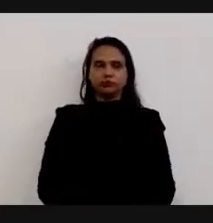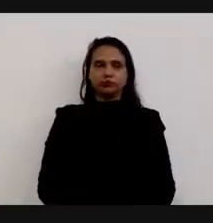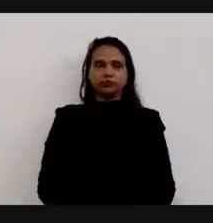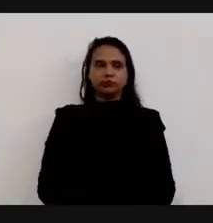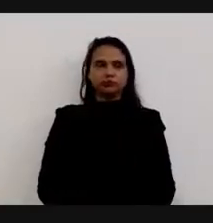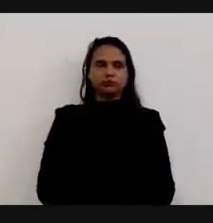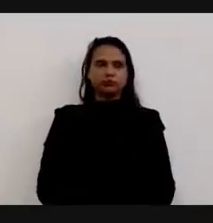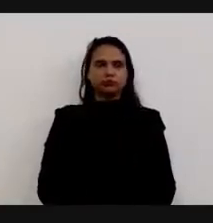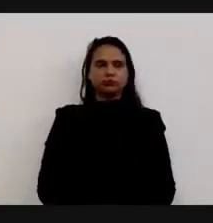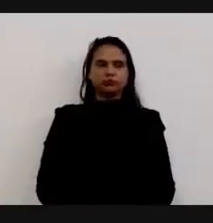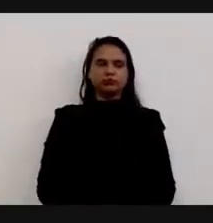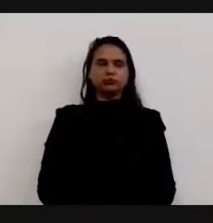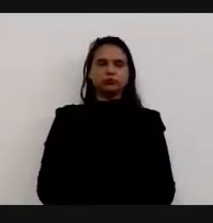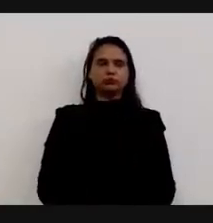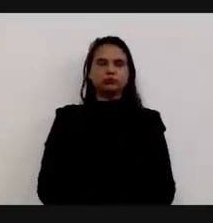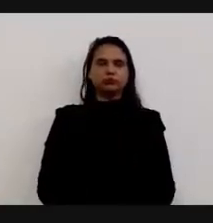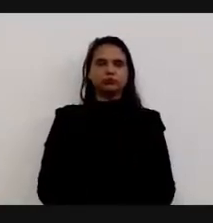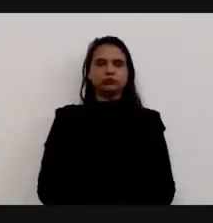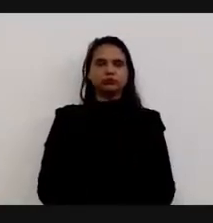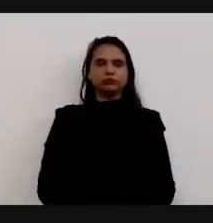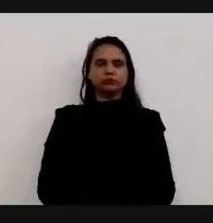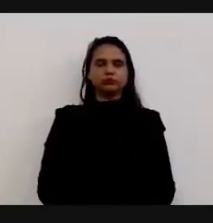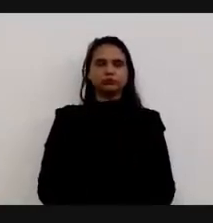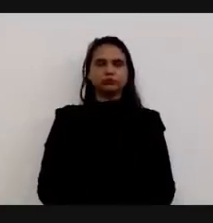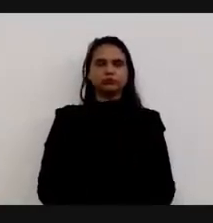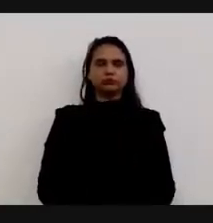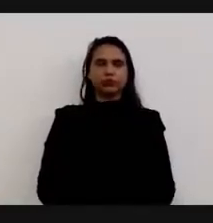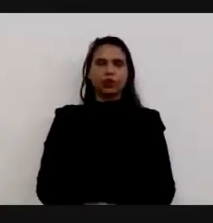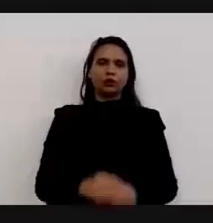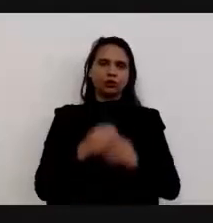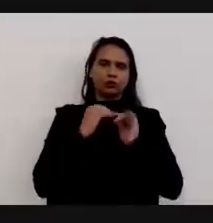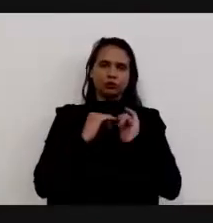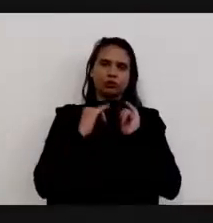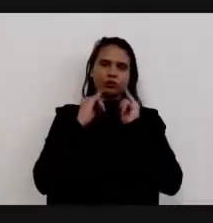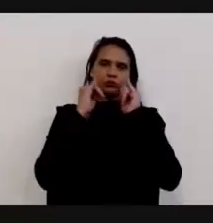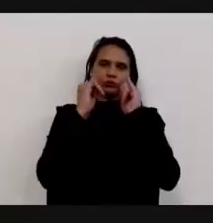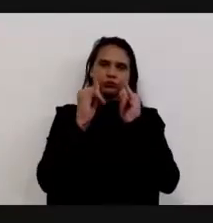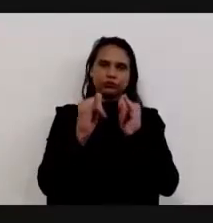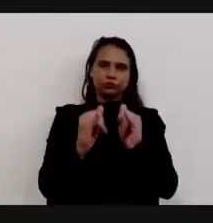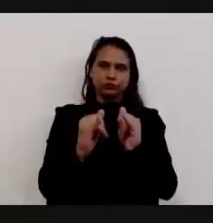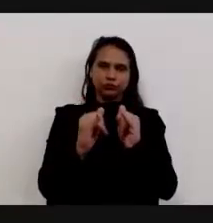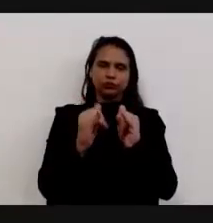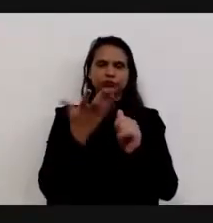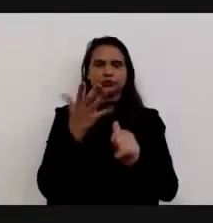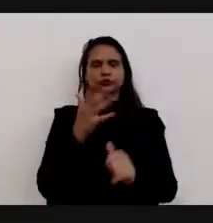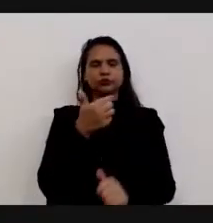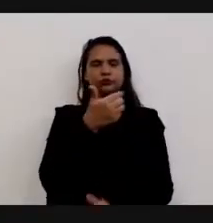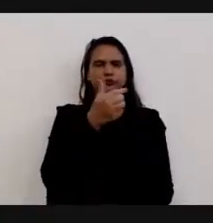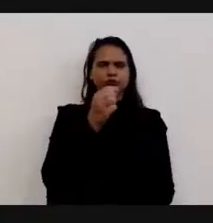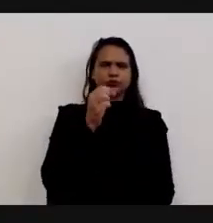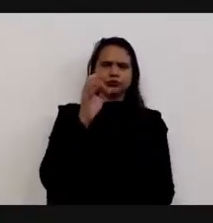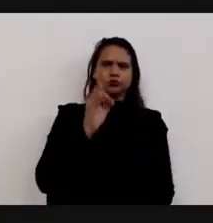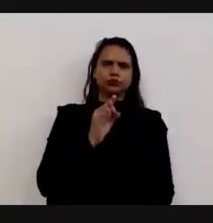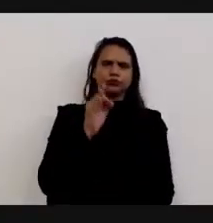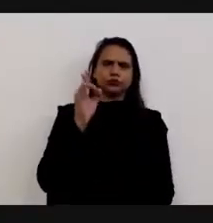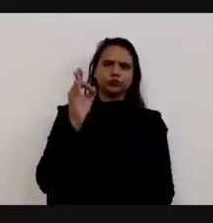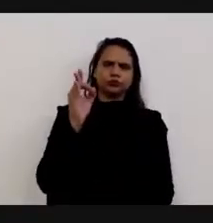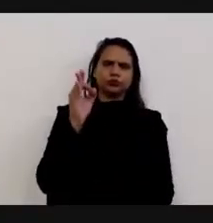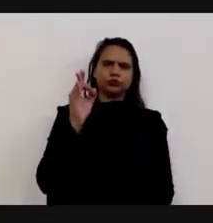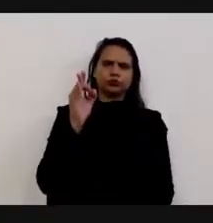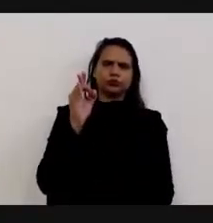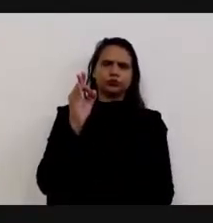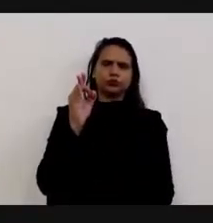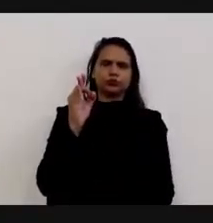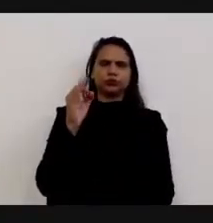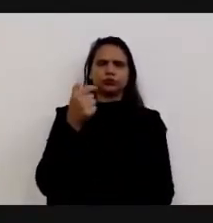Bom, aí eu cito aqui os percentuais novamente, né, o percentual de 20% em 2020,